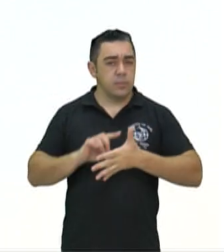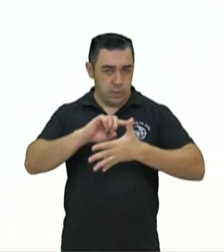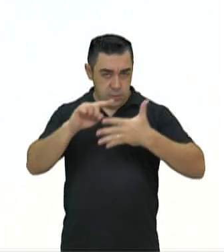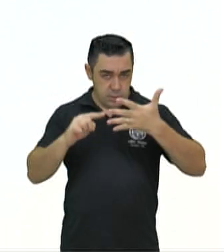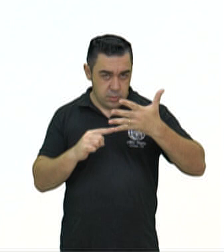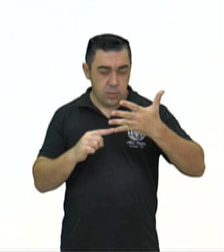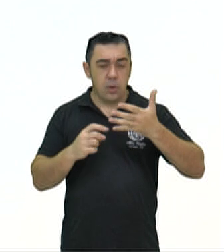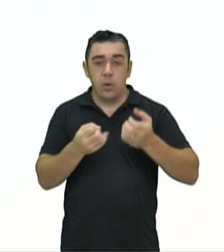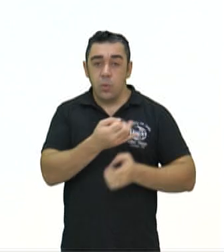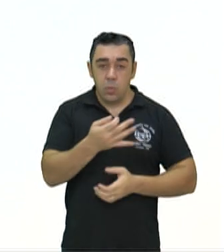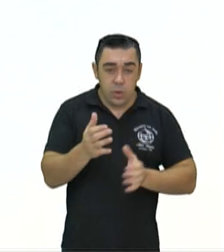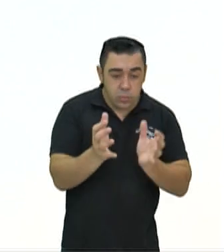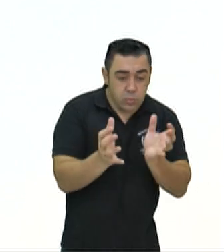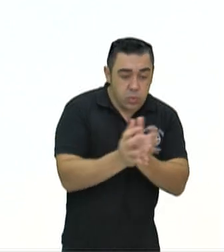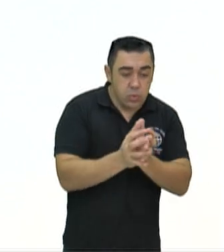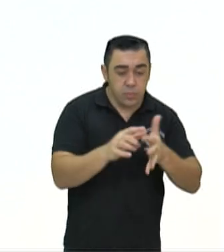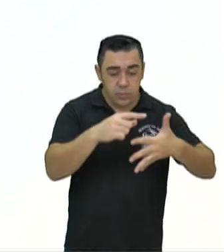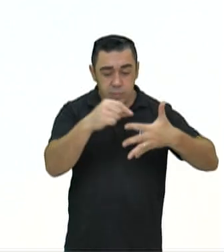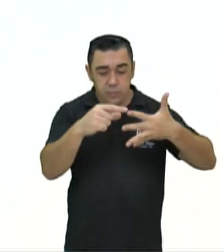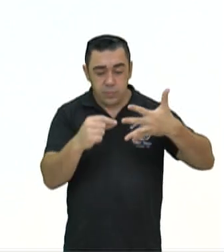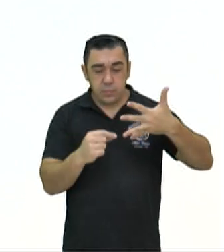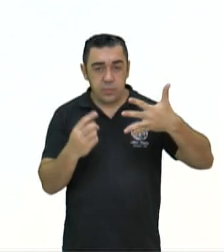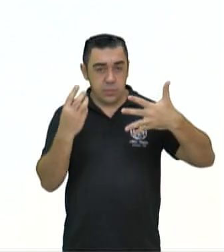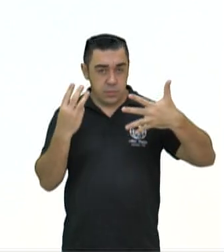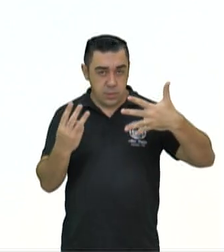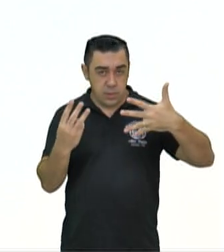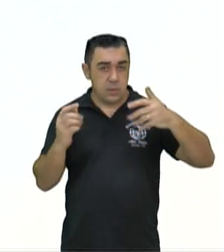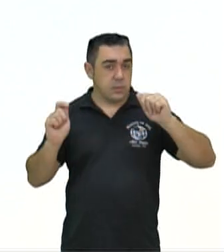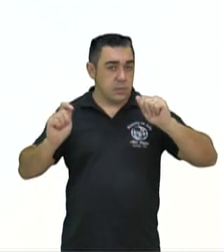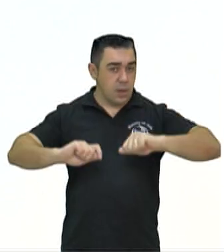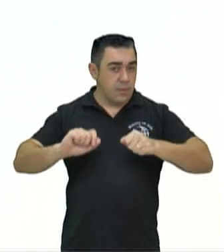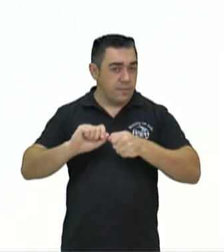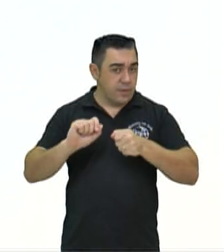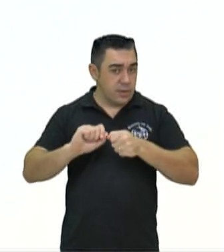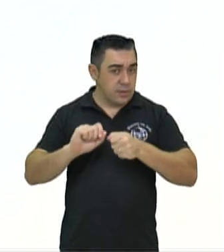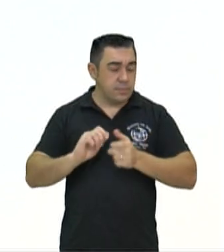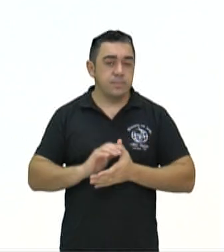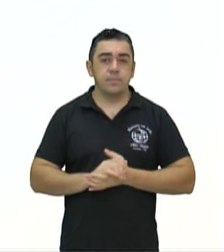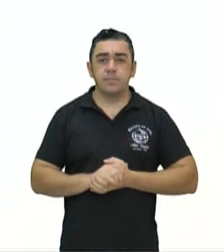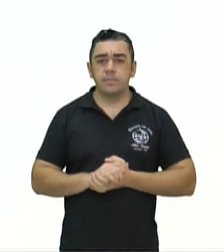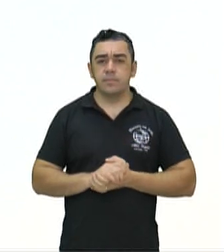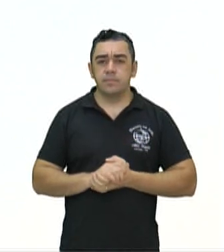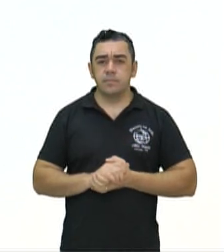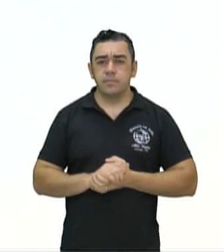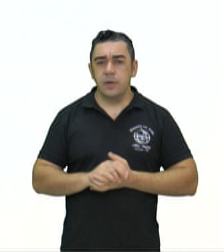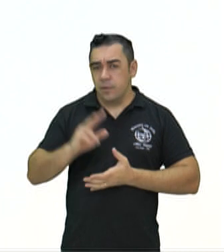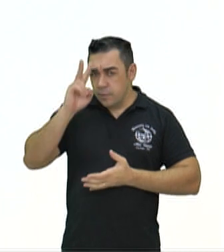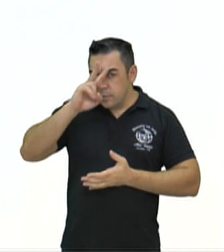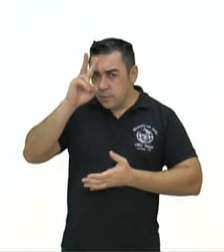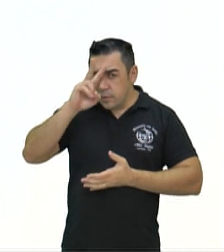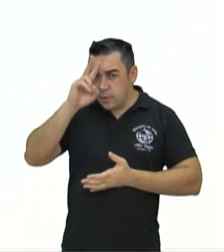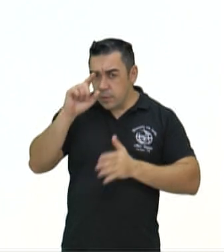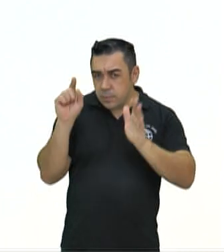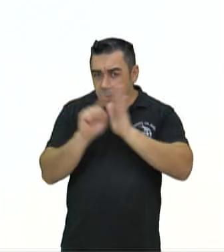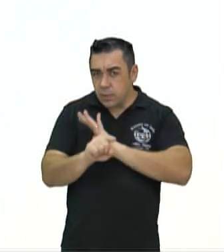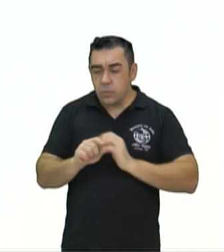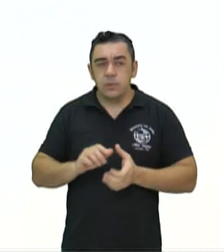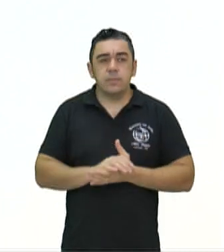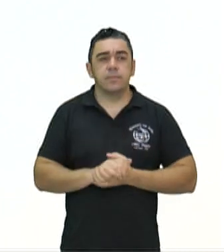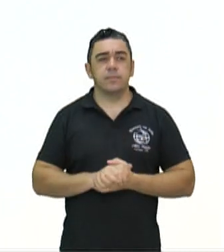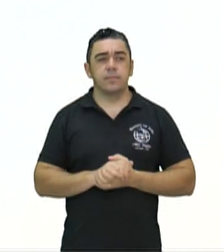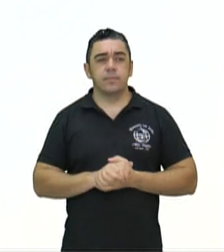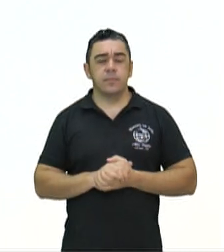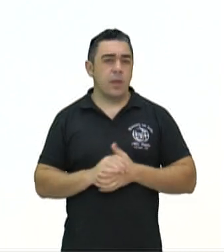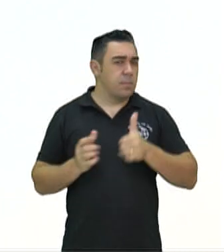quantas comissões de 3 membros podem ser formados? Vamos relembrar das nossas perguntinhas? Então,